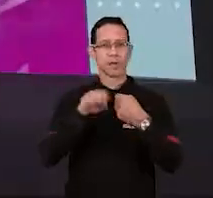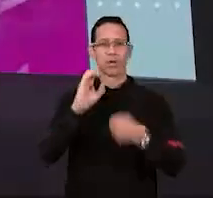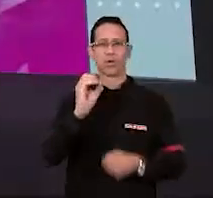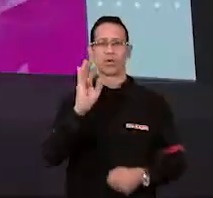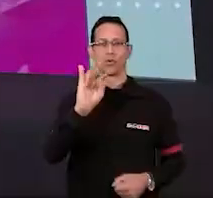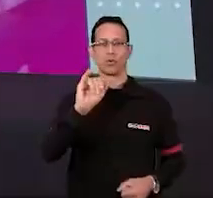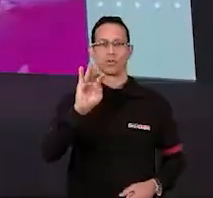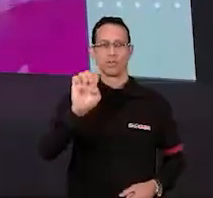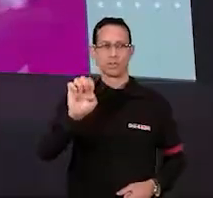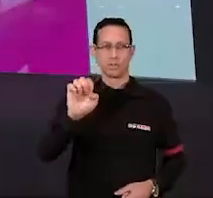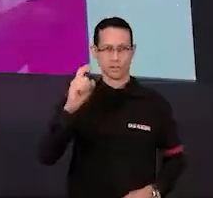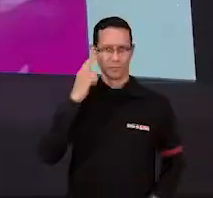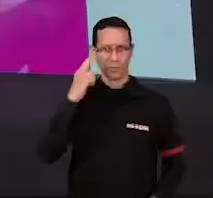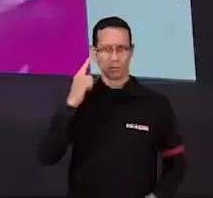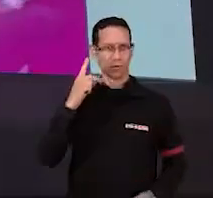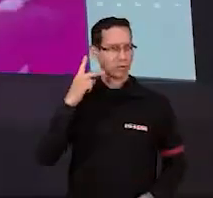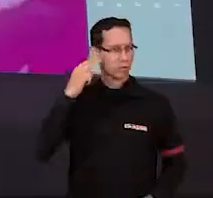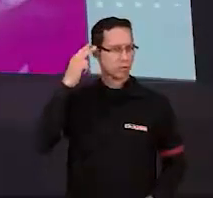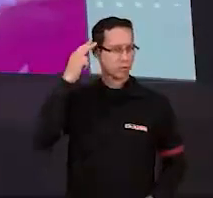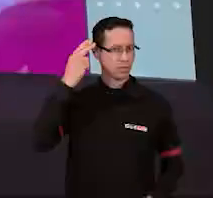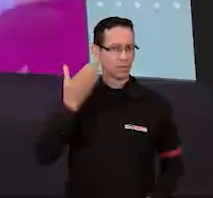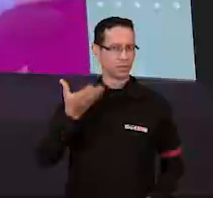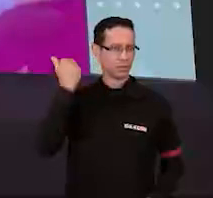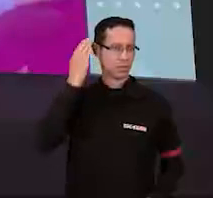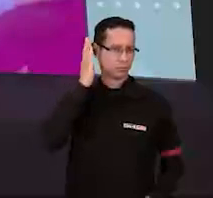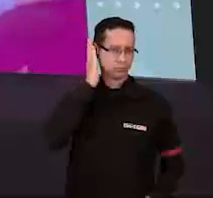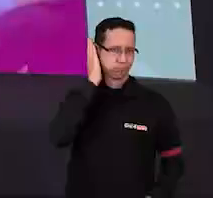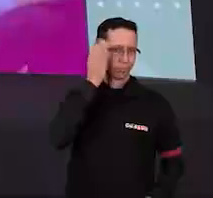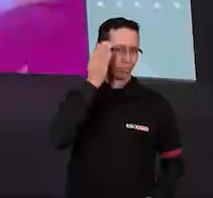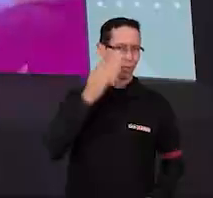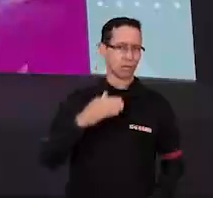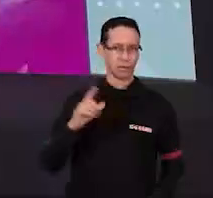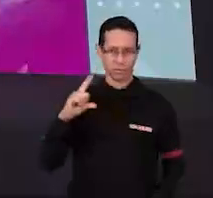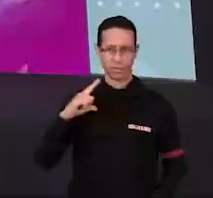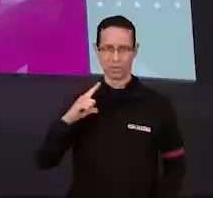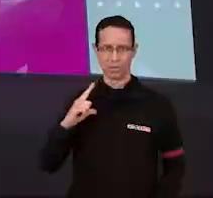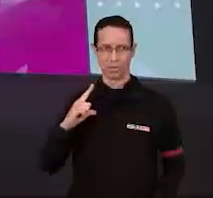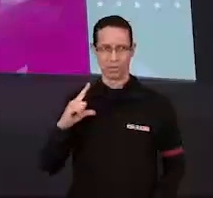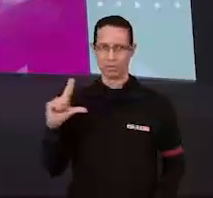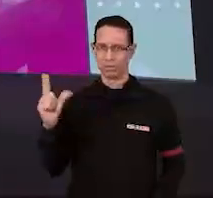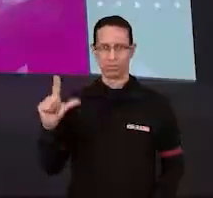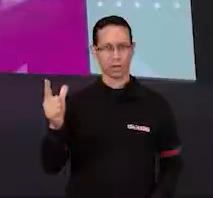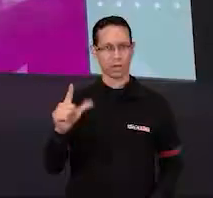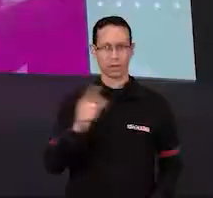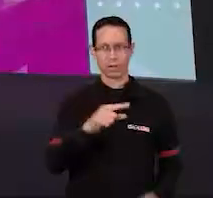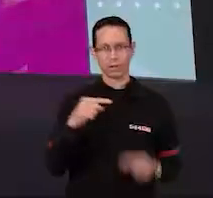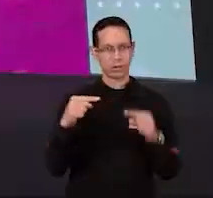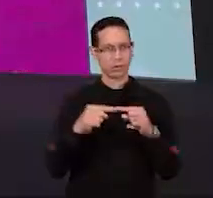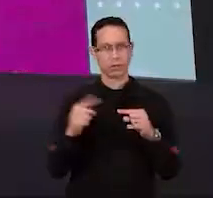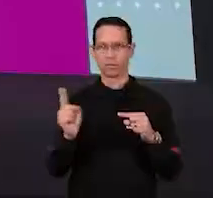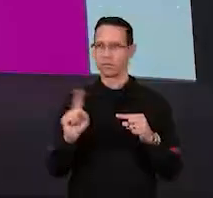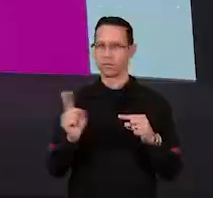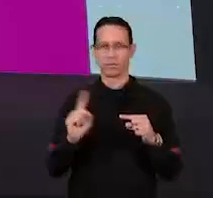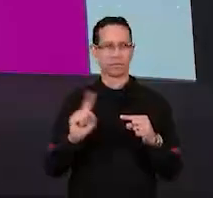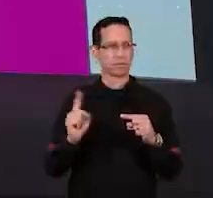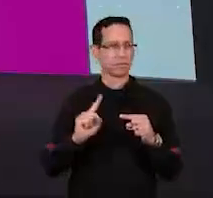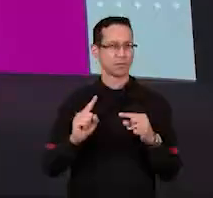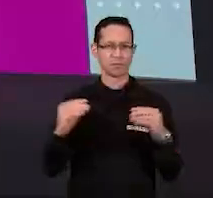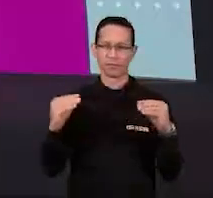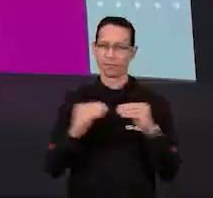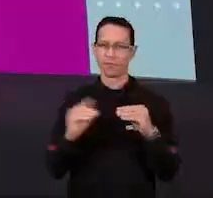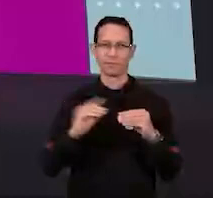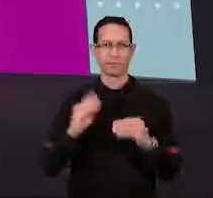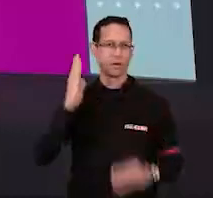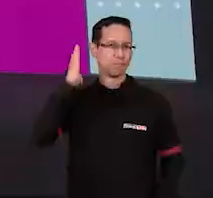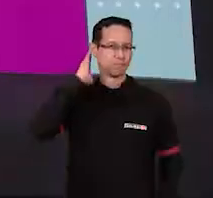viram alguém mandar uma otite média para um cirurgião e arrancar a orelha, né? Então, isso não tem o mínimo sentido. Não tem o mínimo sentido fazer uma